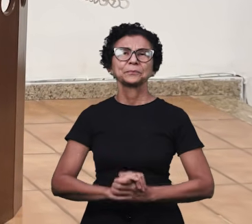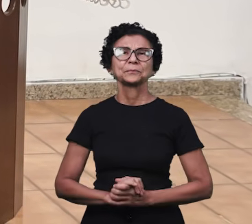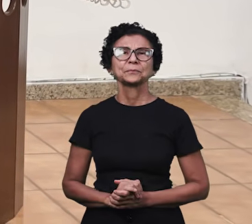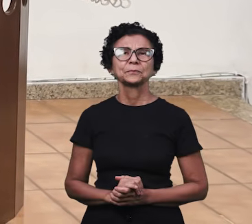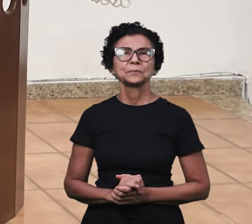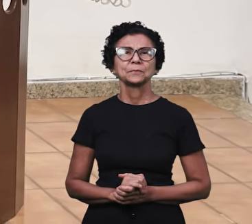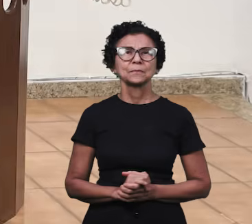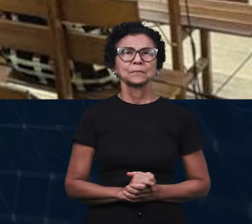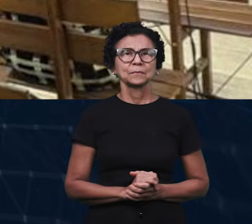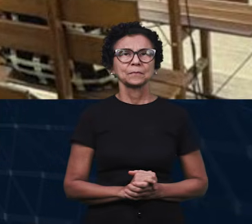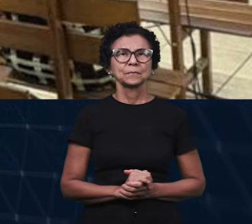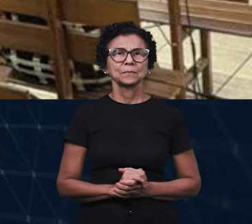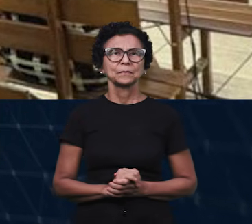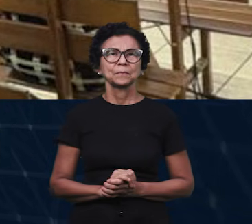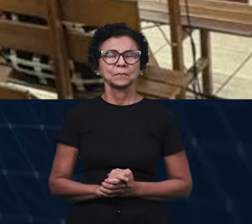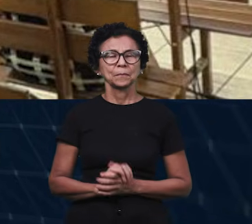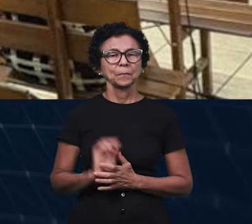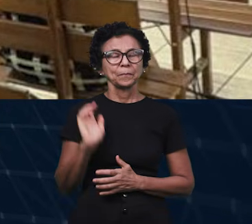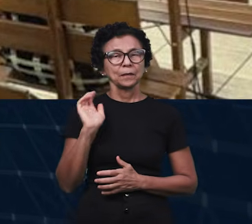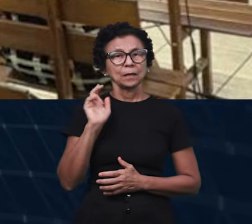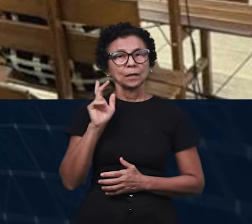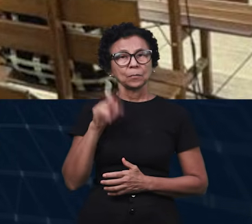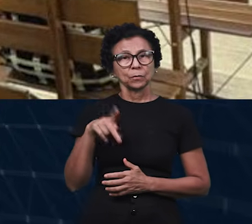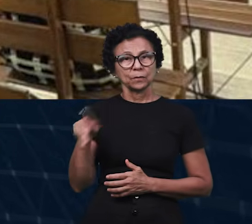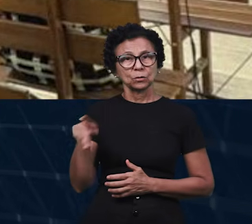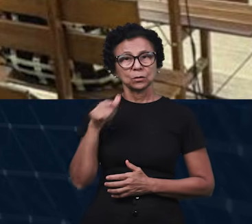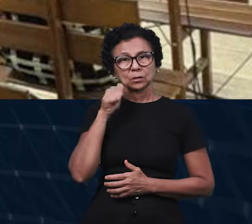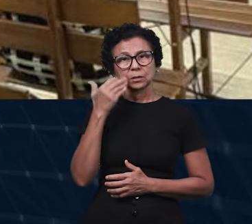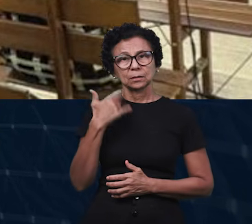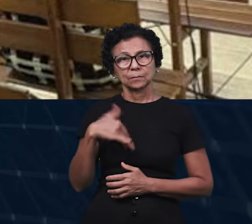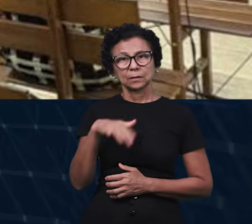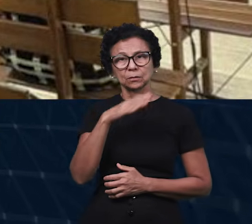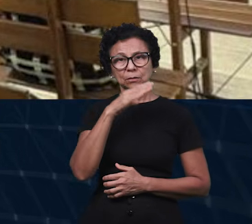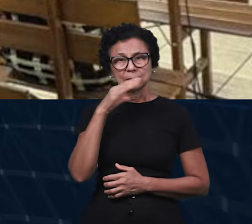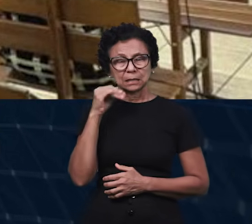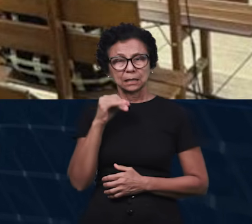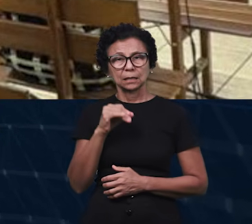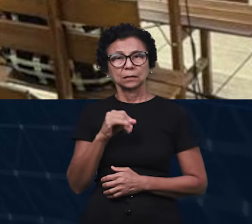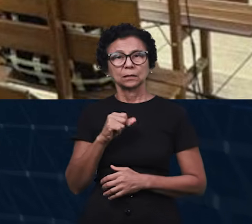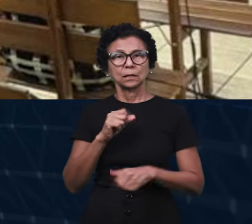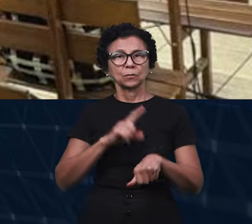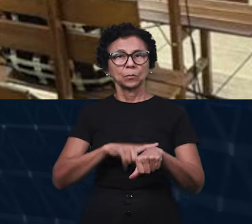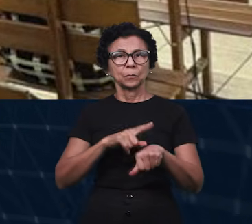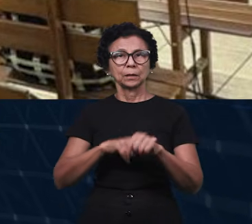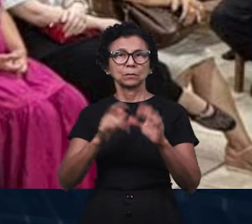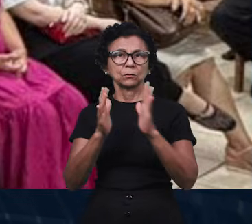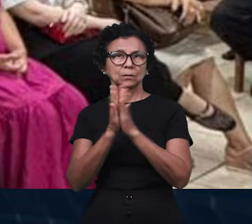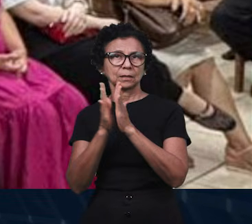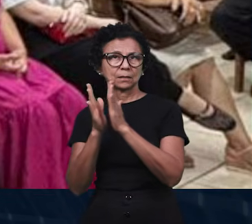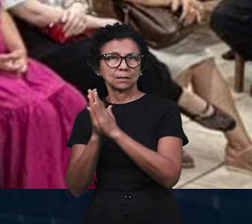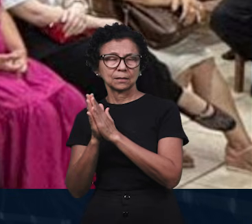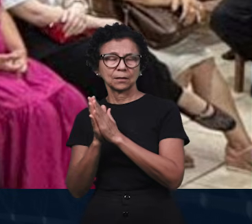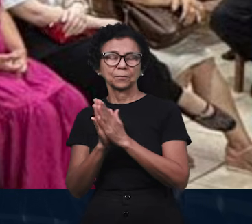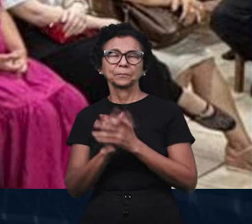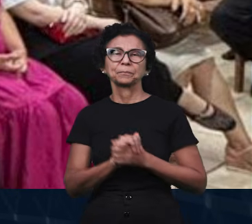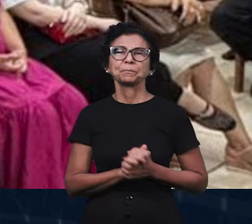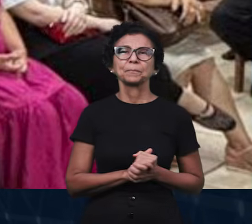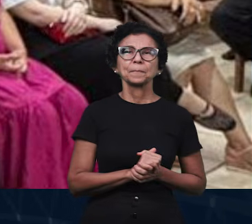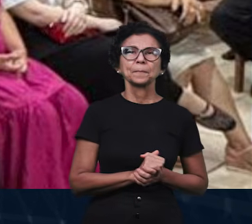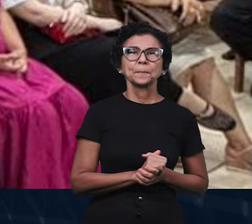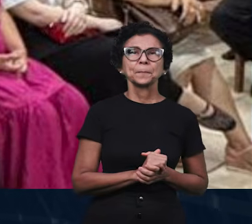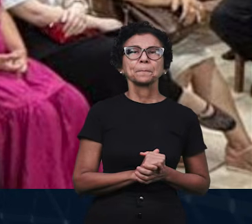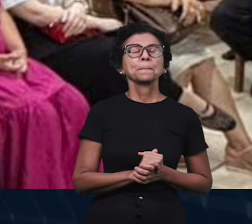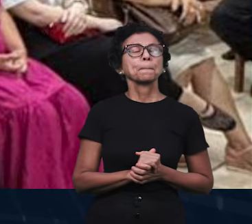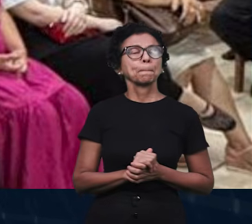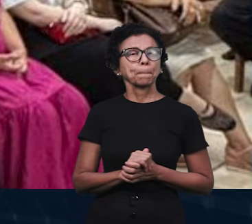longo desta semana. As senhoras e professores de classes da área de Marataízes participaram juntas de uma vigília que aconteceu na Igreja da Barra, na